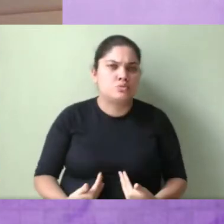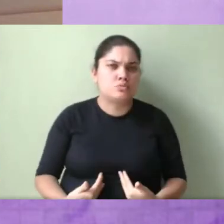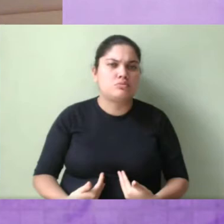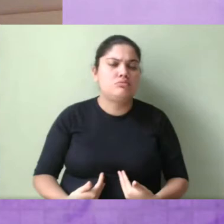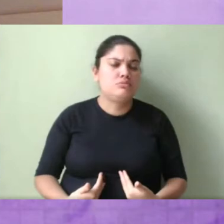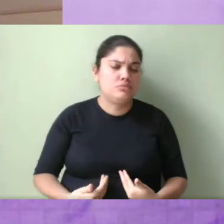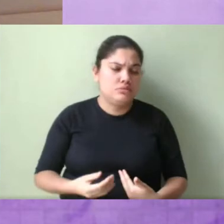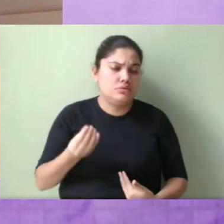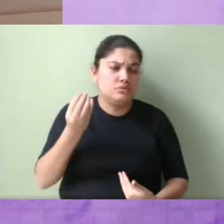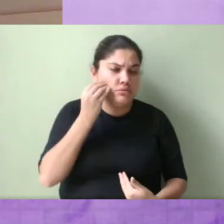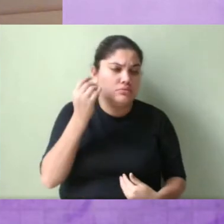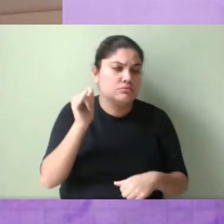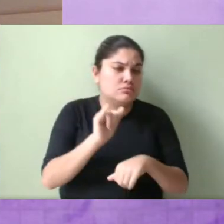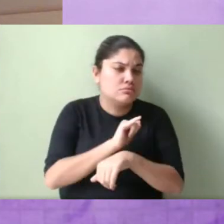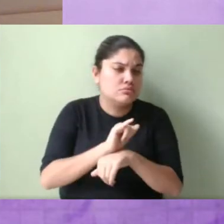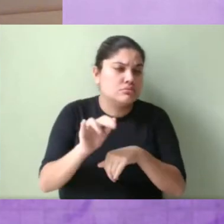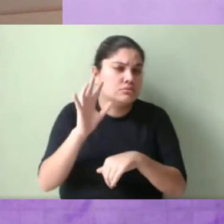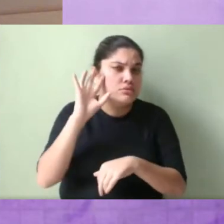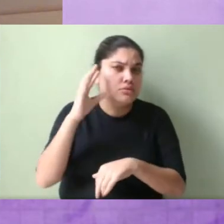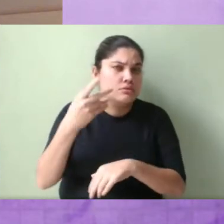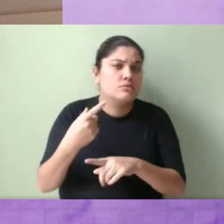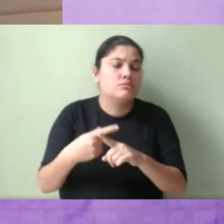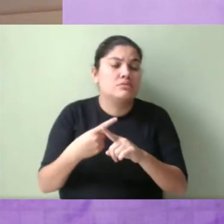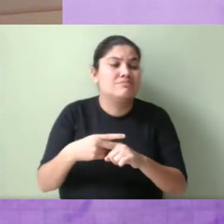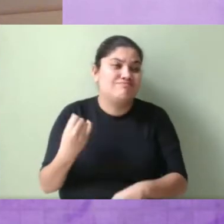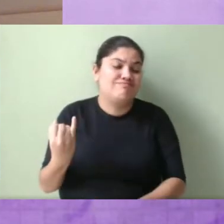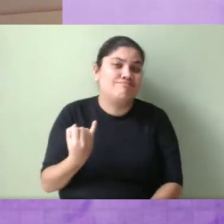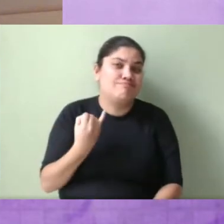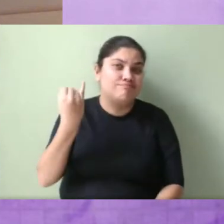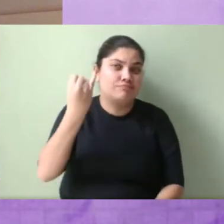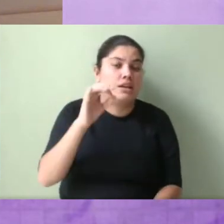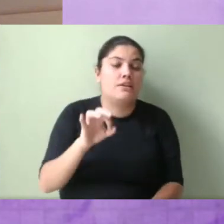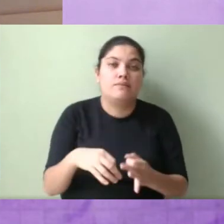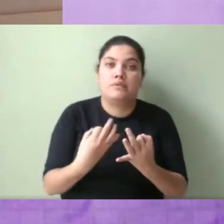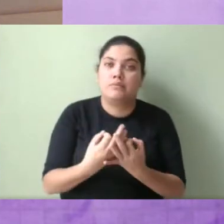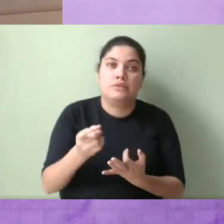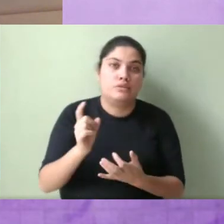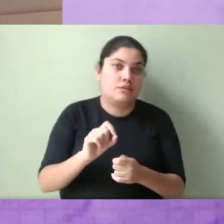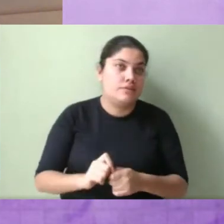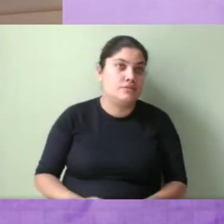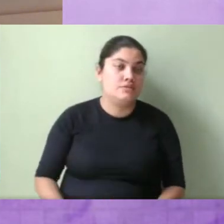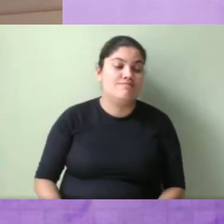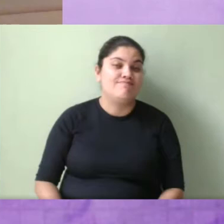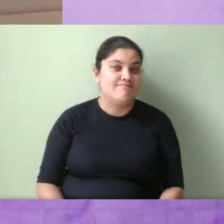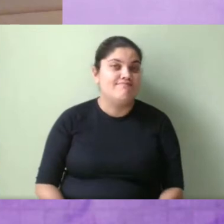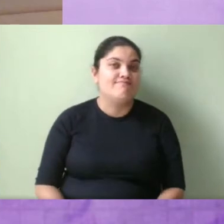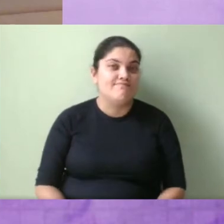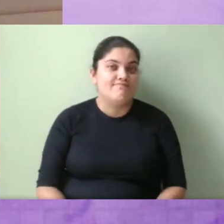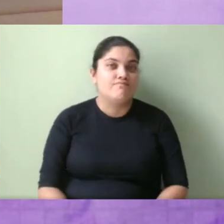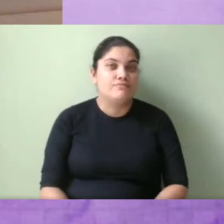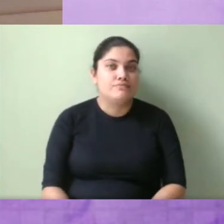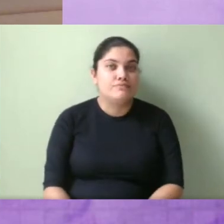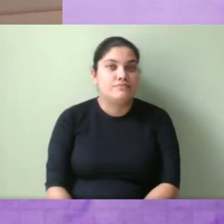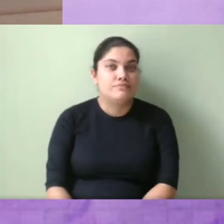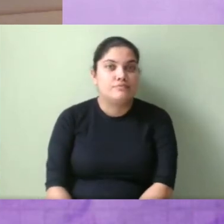isso. E eu acho que esse assunto tem que entrar, infelizmente, de um jeito não tão claro quanto a gente gostaria, na tua cara,